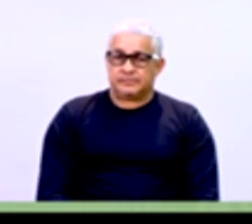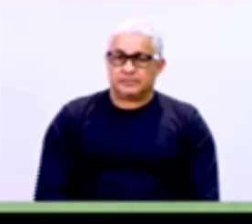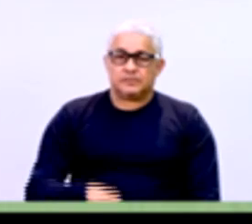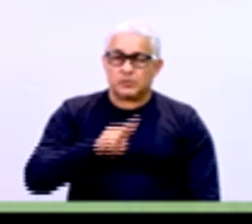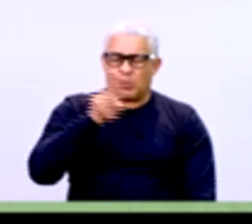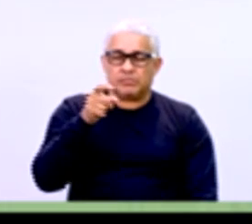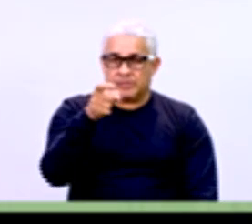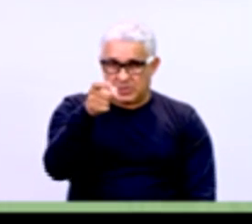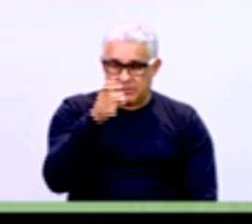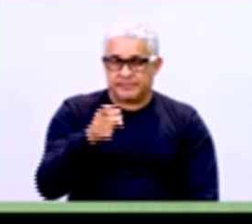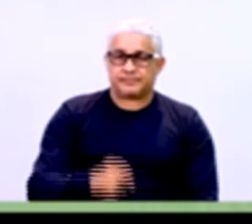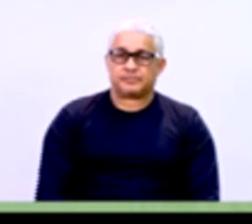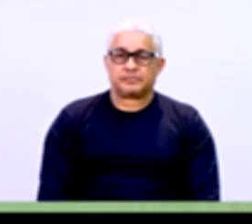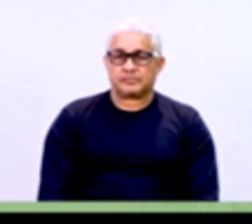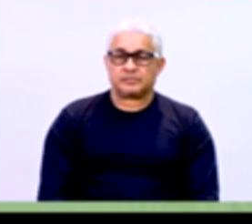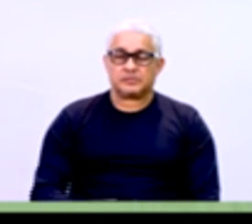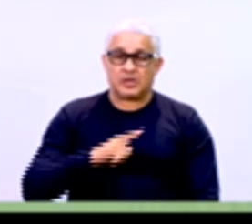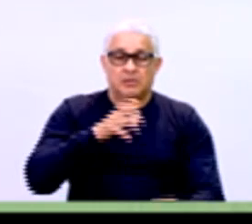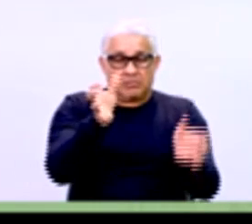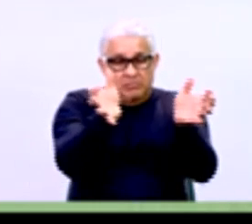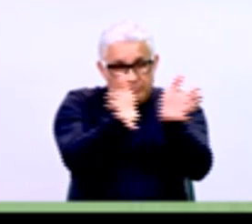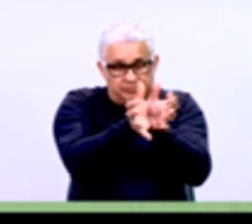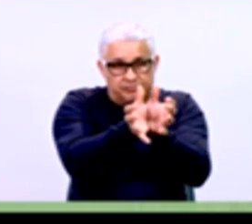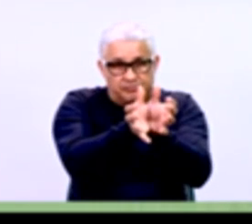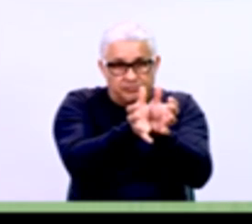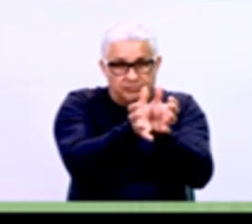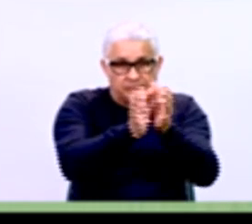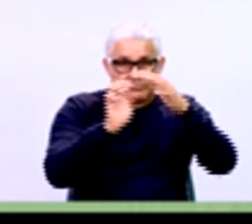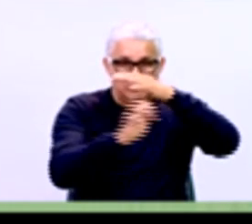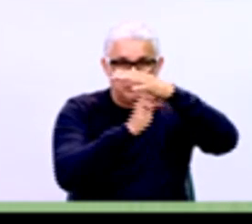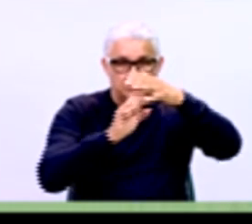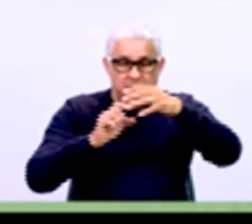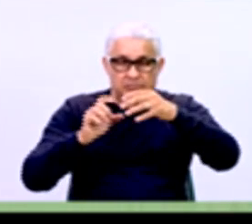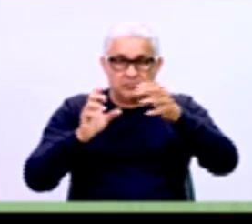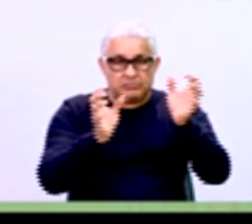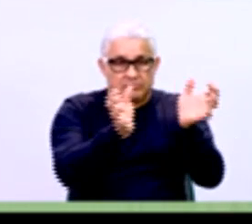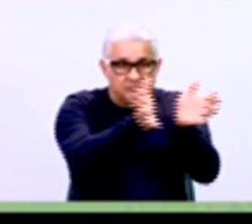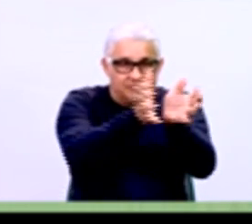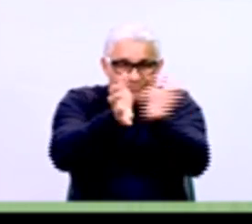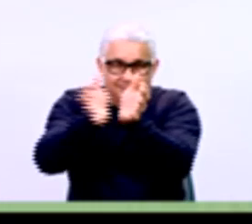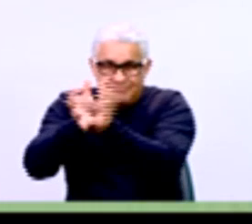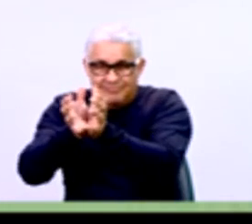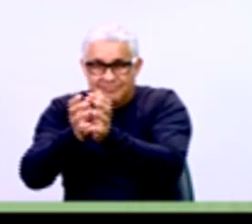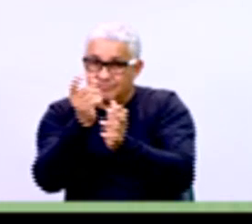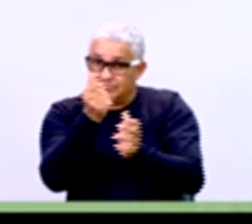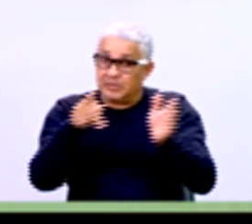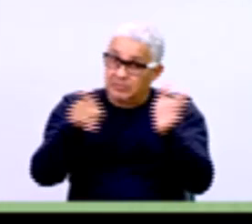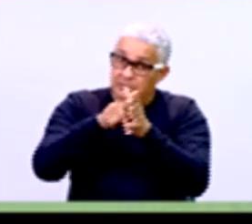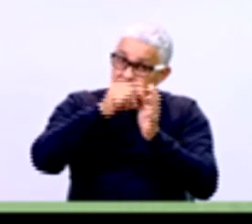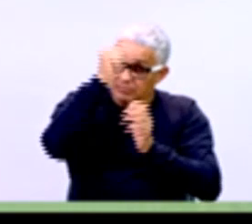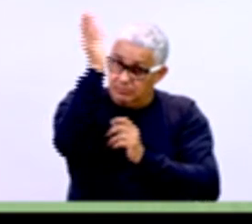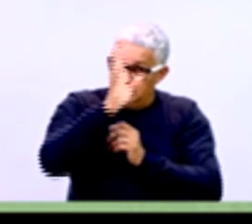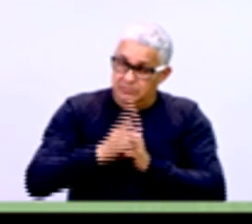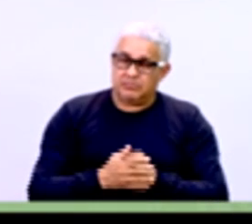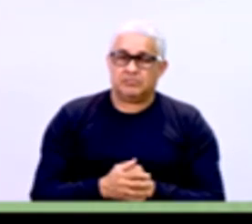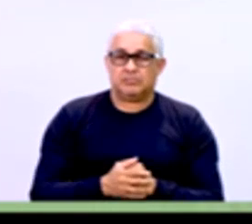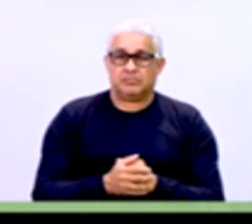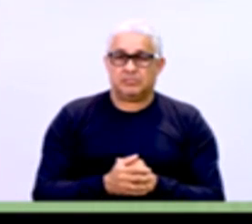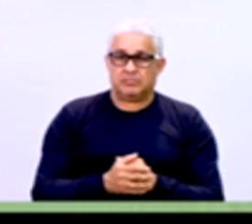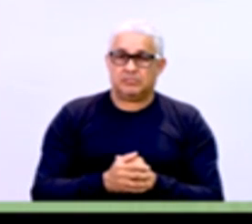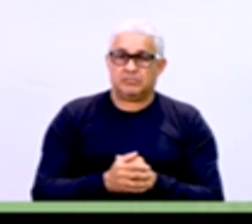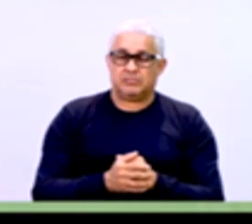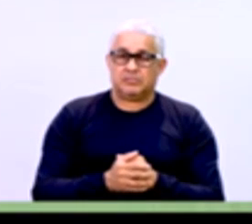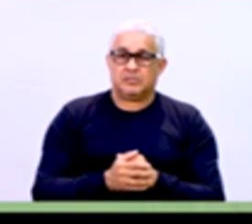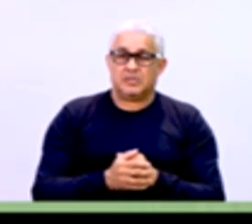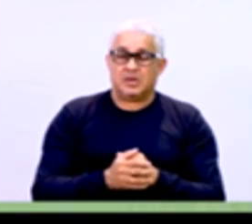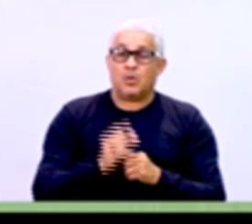né, ela é formada por um grupo de empresas com capital brasileiro. Esta empresa, ela é direcionada, seu mercado, a